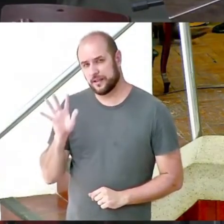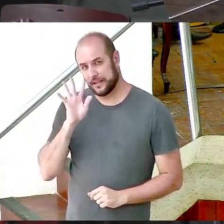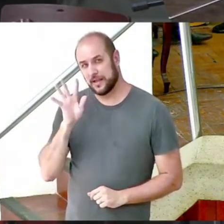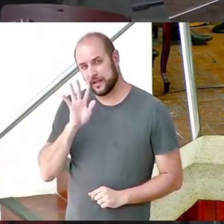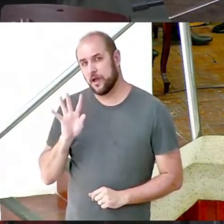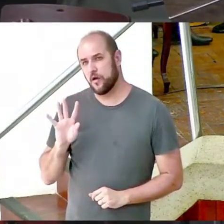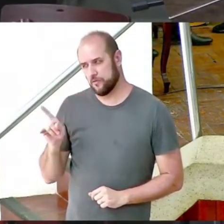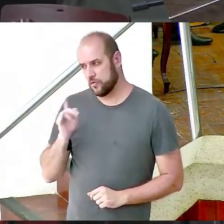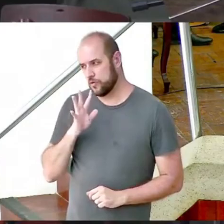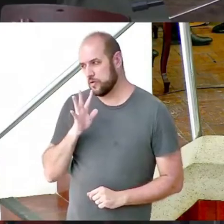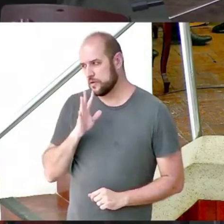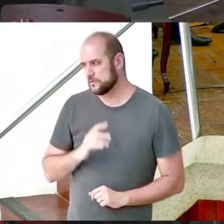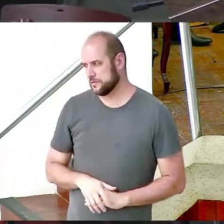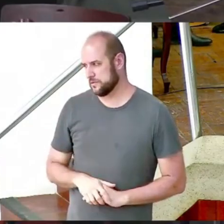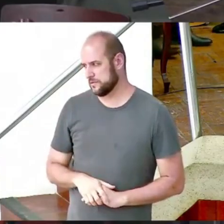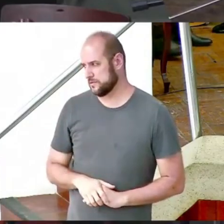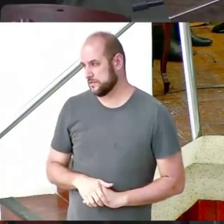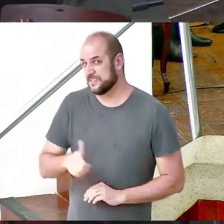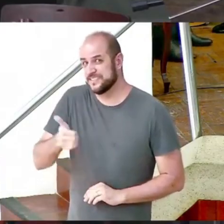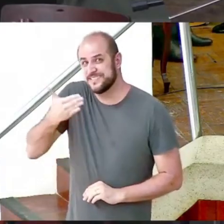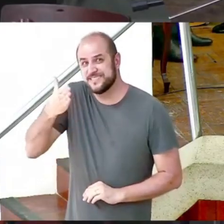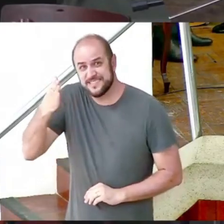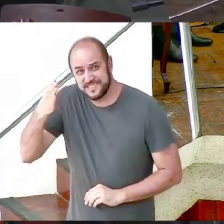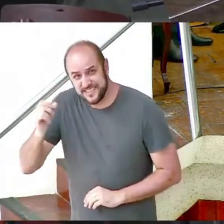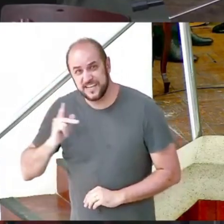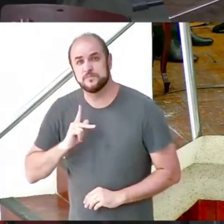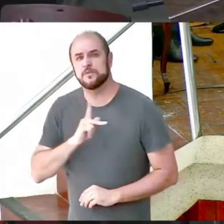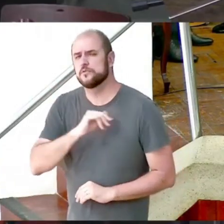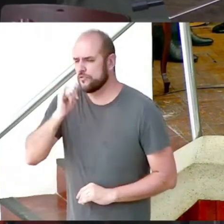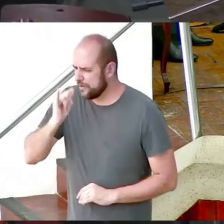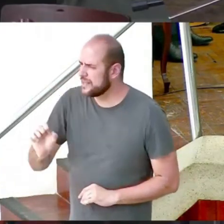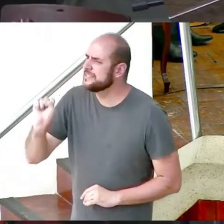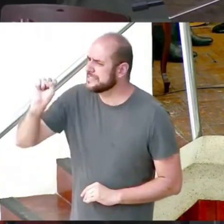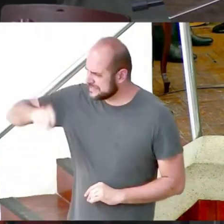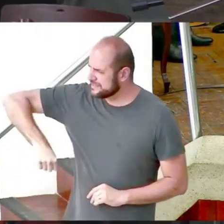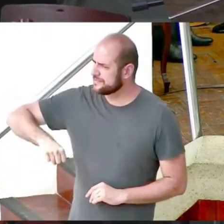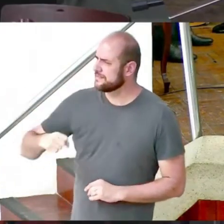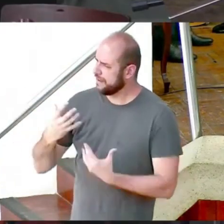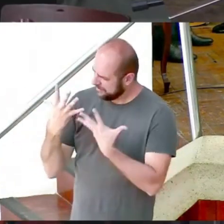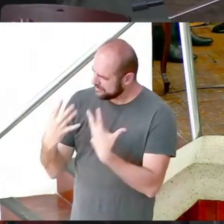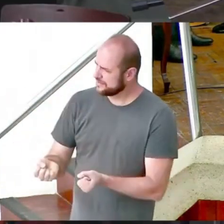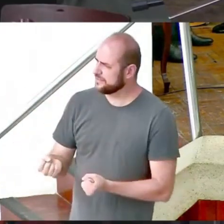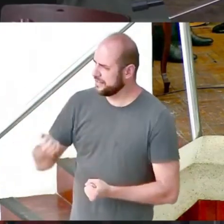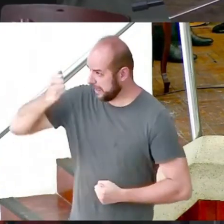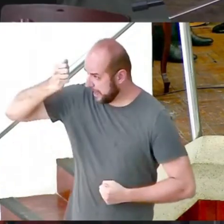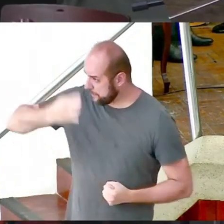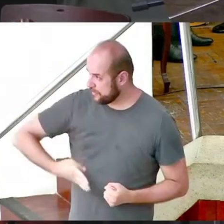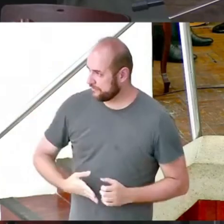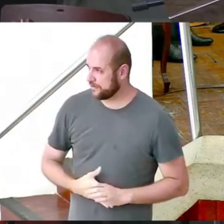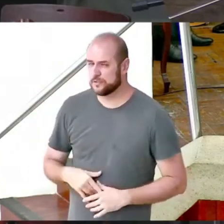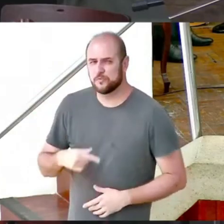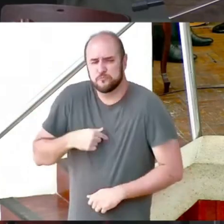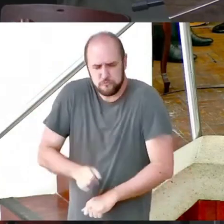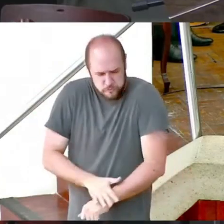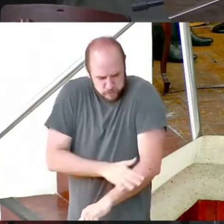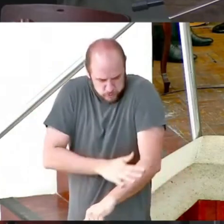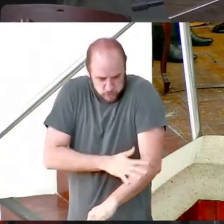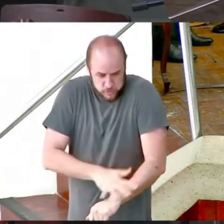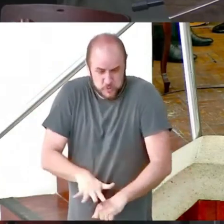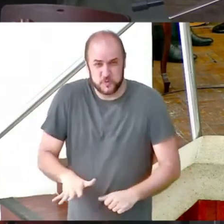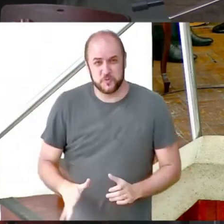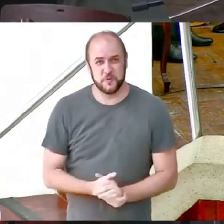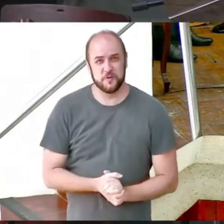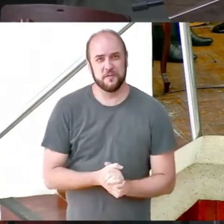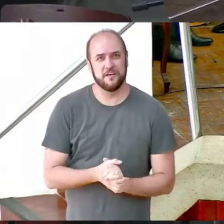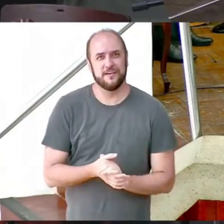senhor? Os 10 presbíteros disseram sim para o seu projeto. Aí eu me emocionei. Sabe